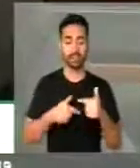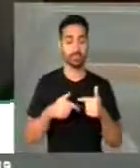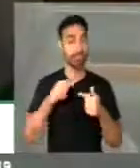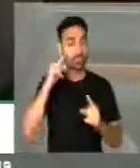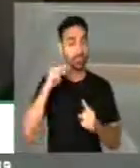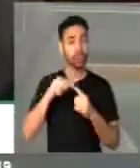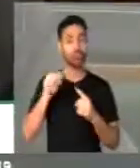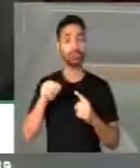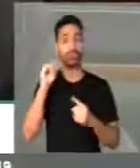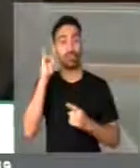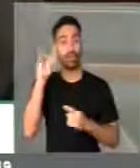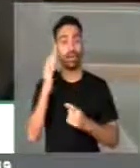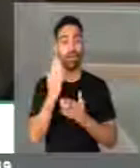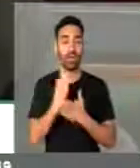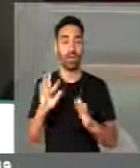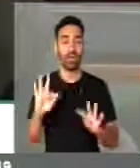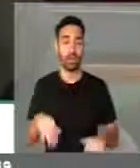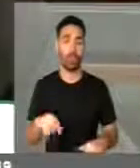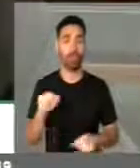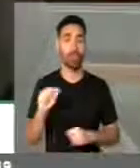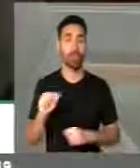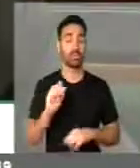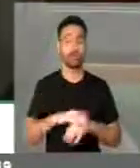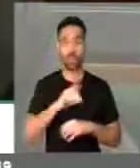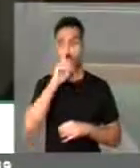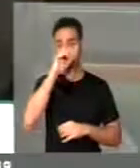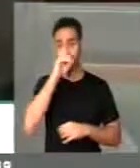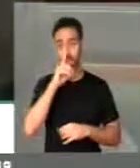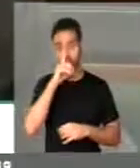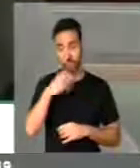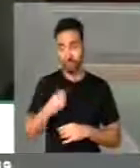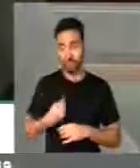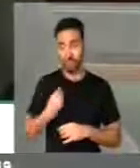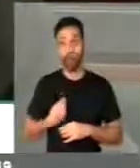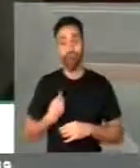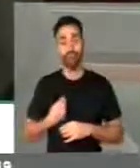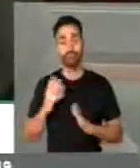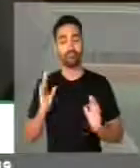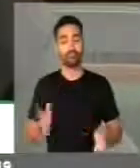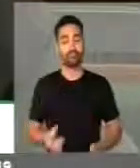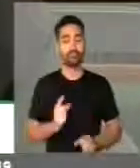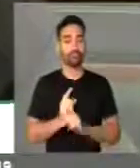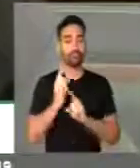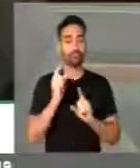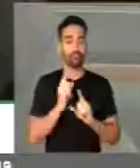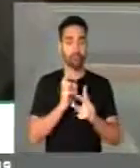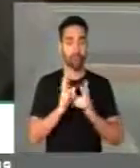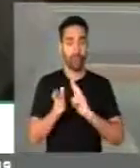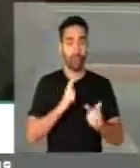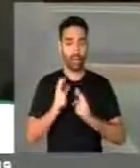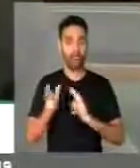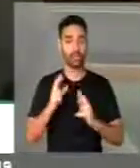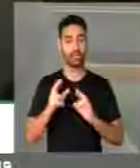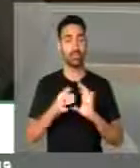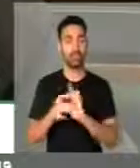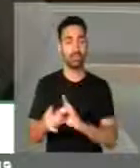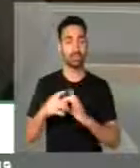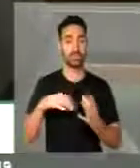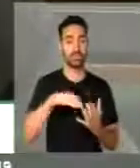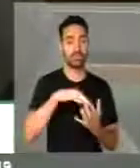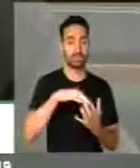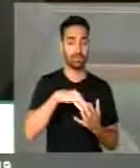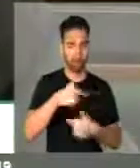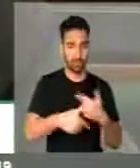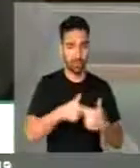a combater uma das mais graves condutas verificadas nas relações do mundo do trabalho, a